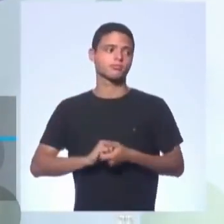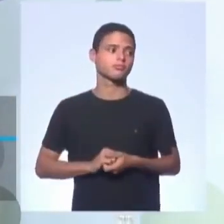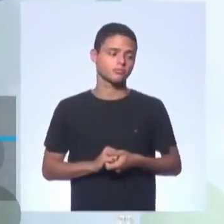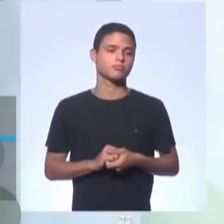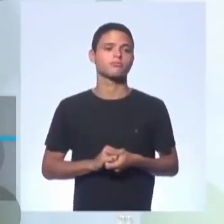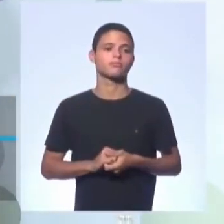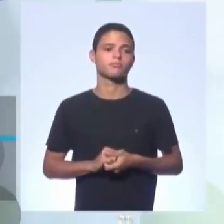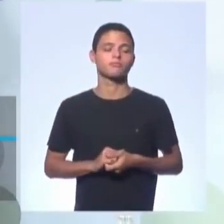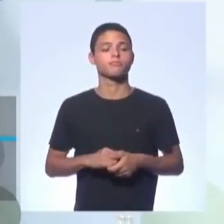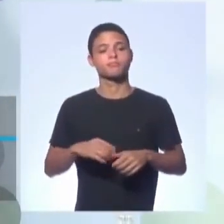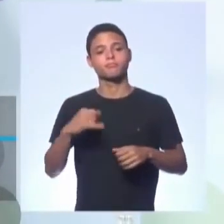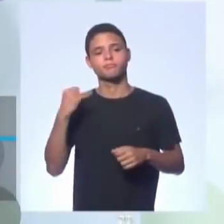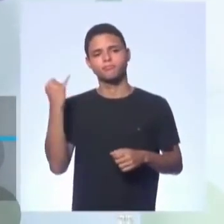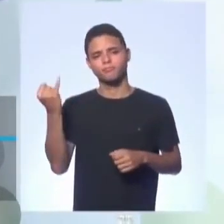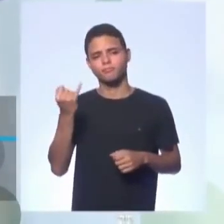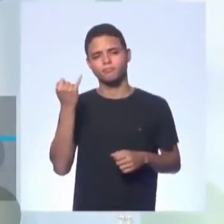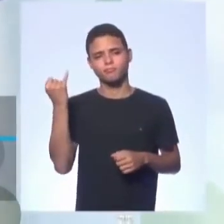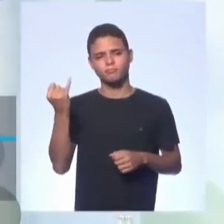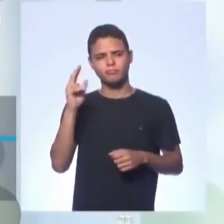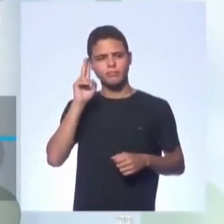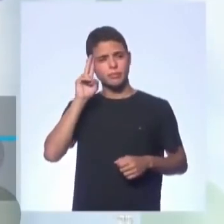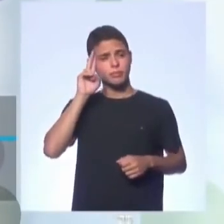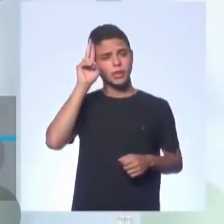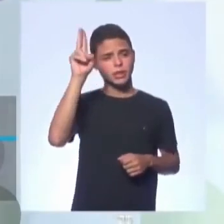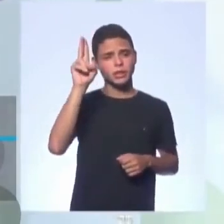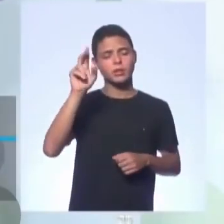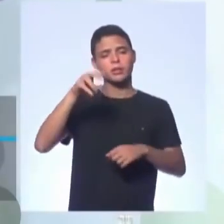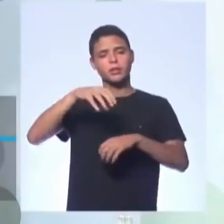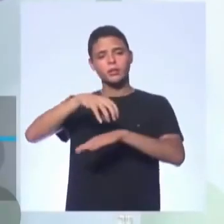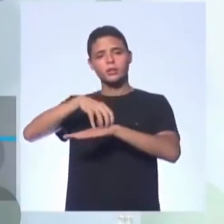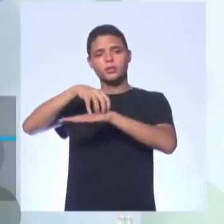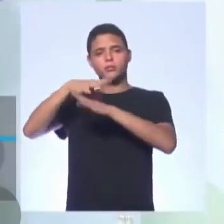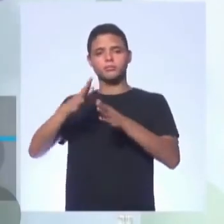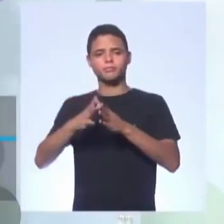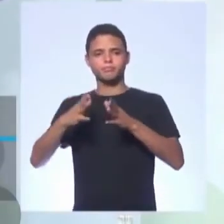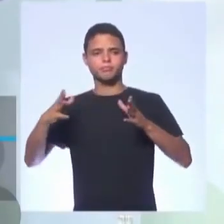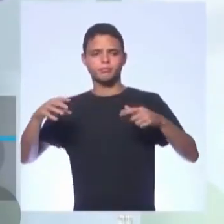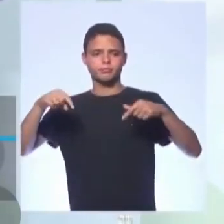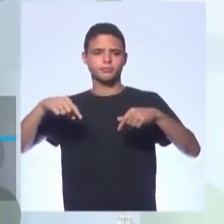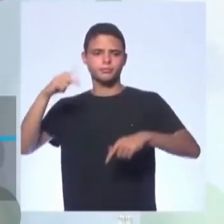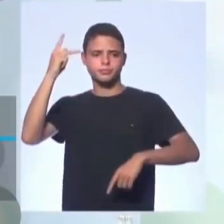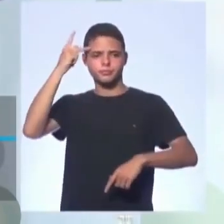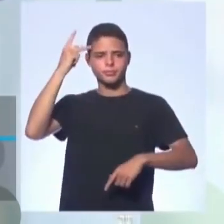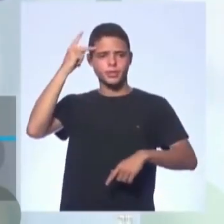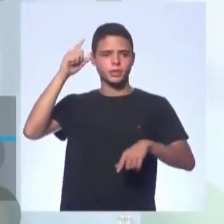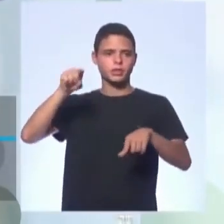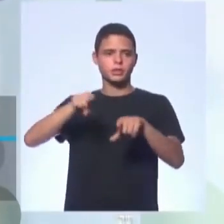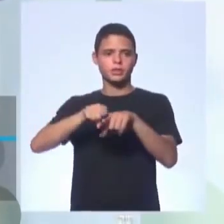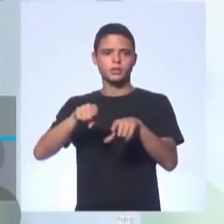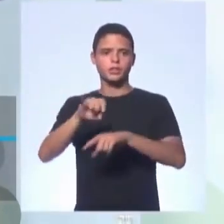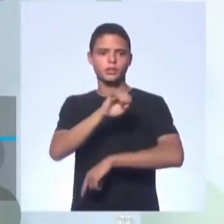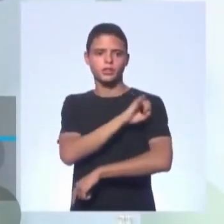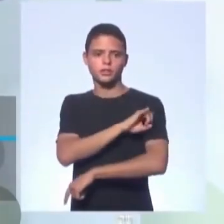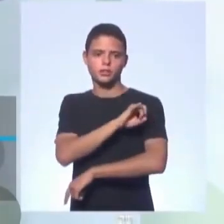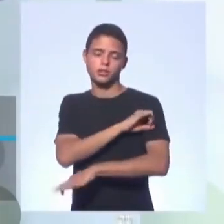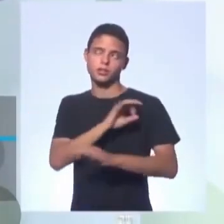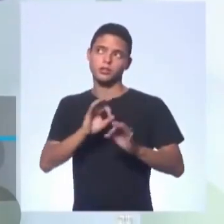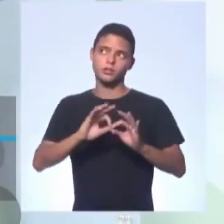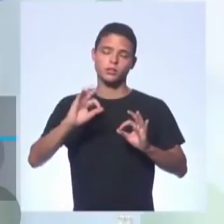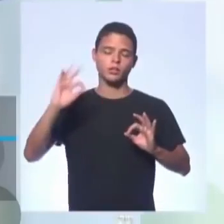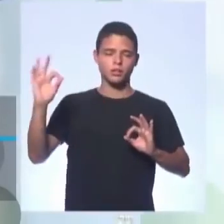no Brasil, principalmente nos grandes centros, como a gente vê aqui em São Paulo, também vê lá no Rio de Janeiro, né? Então,